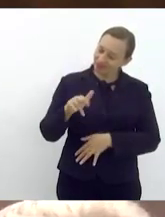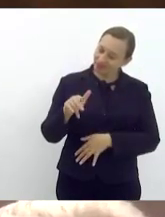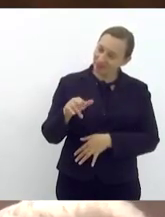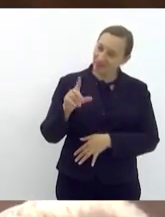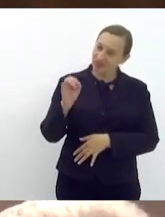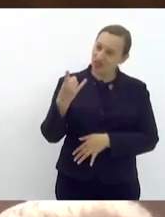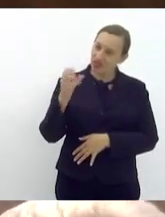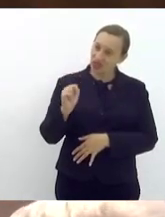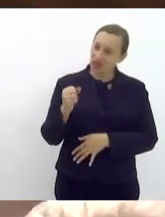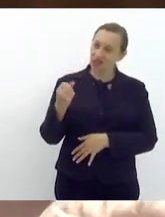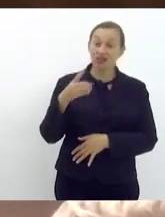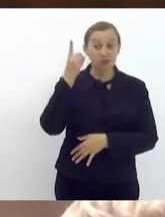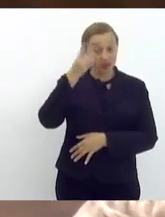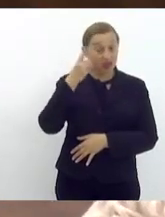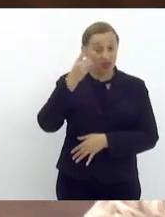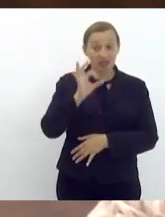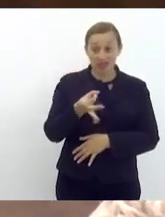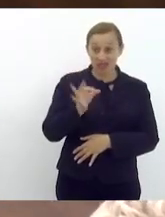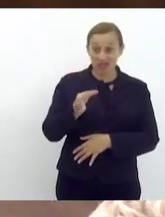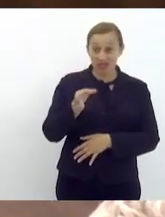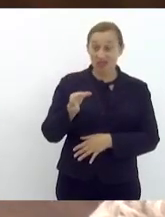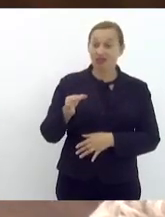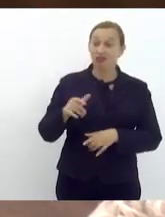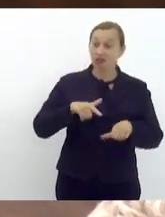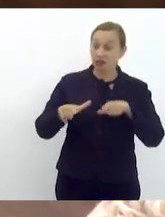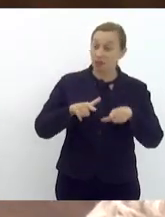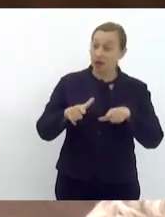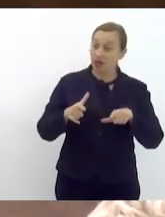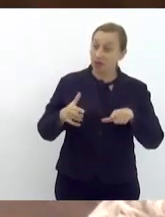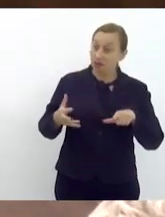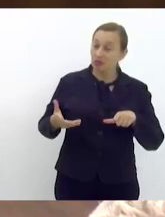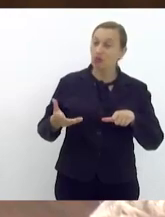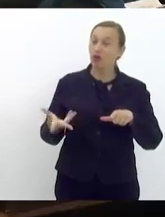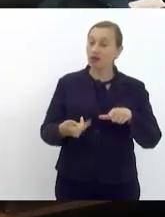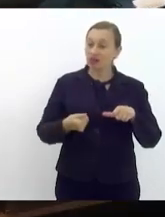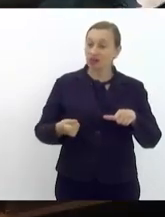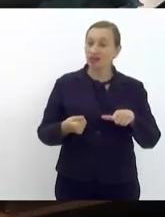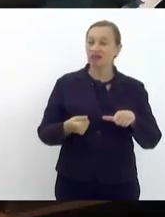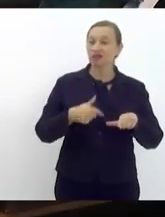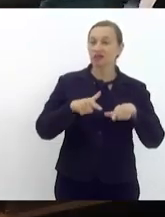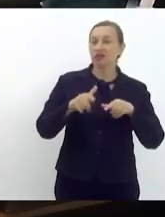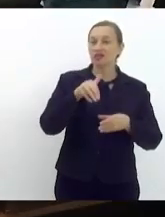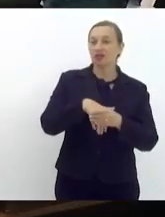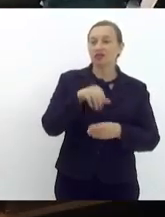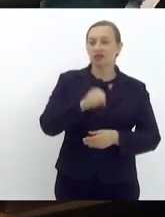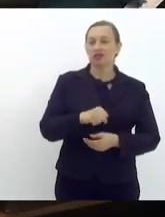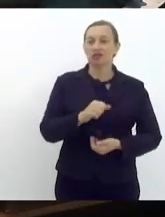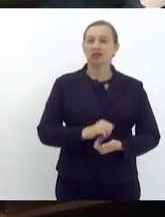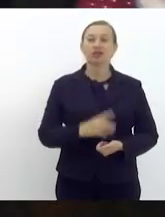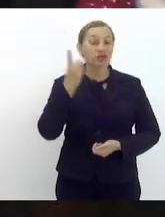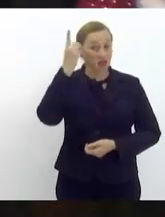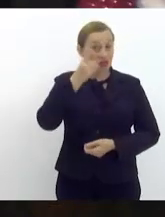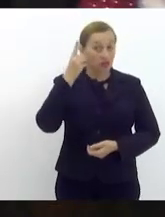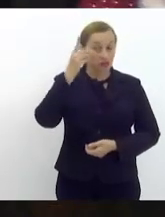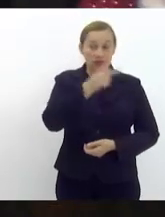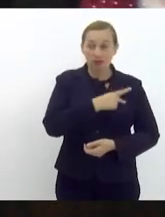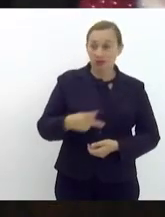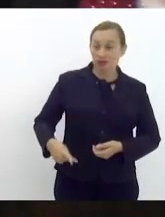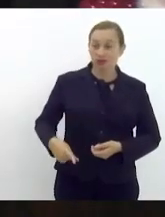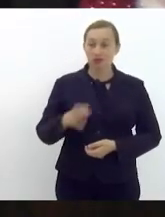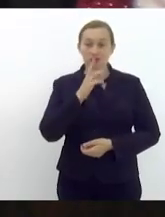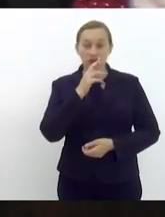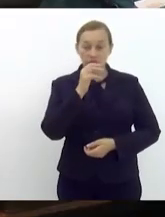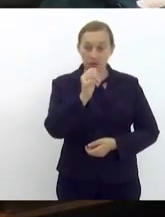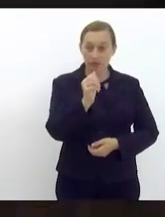deputado Charles Batista, e tenho certeza que vai desempenhar com louvor essa missão. Meu voto é sim. Deputado presidente Rodrigo